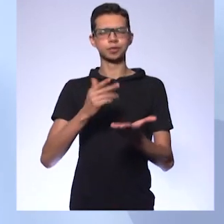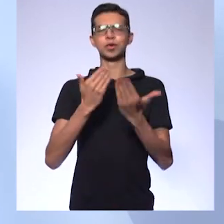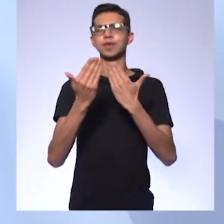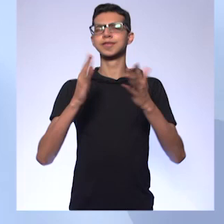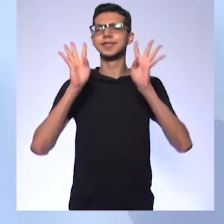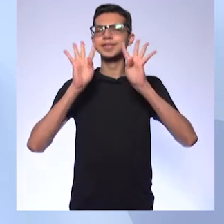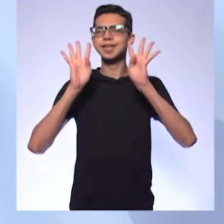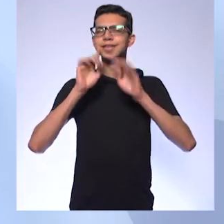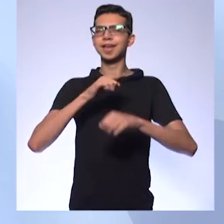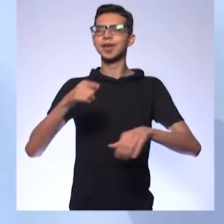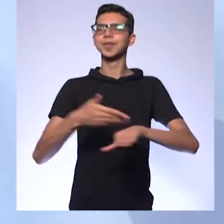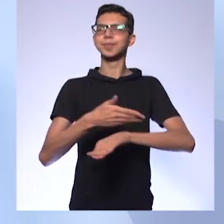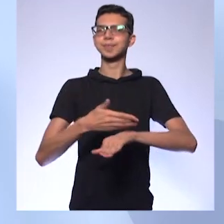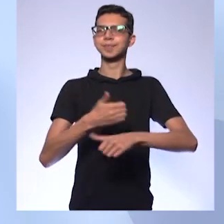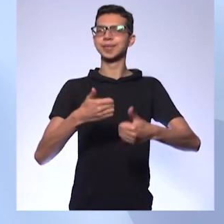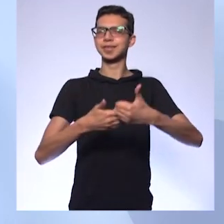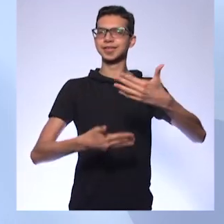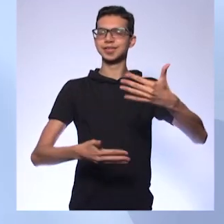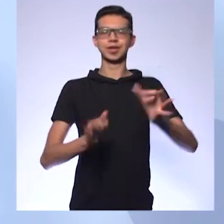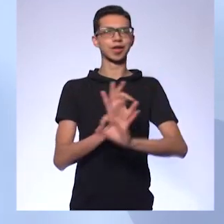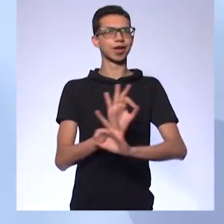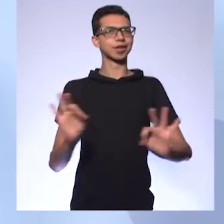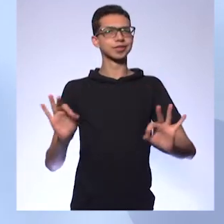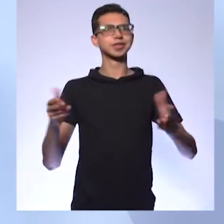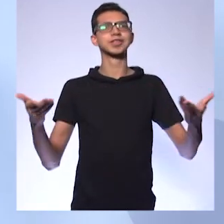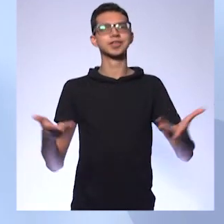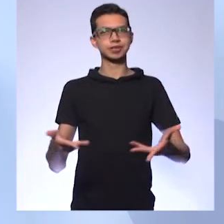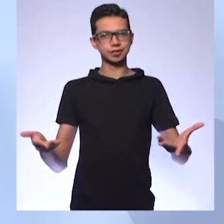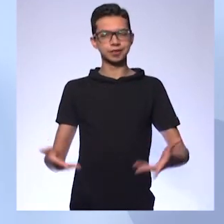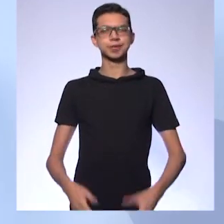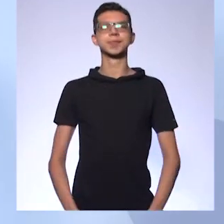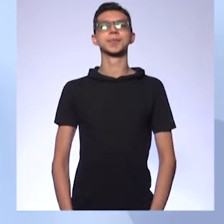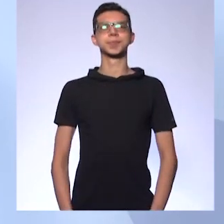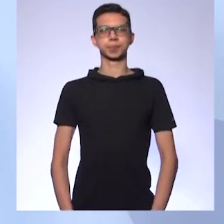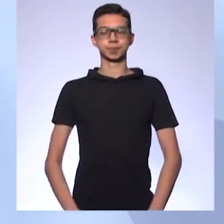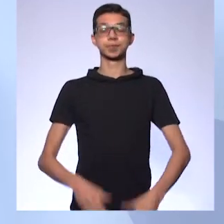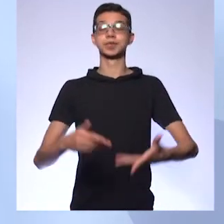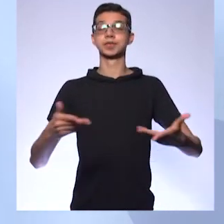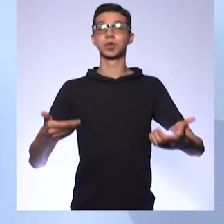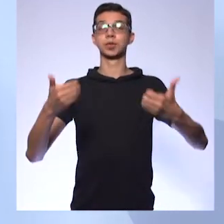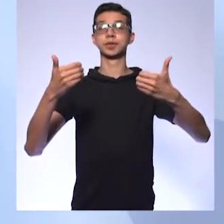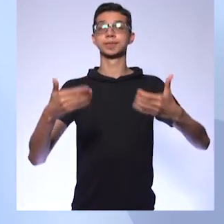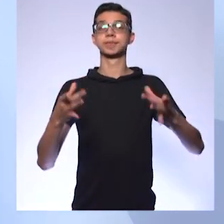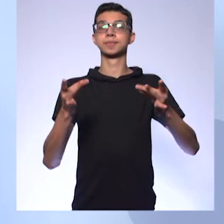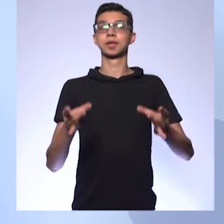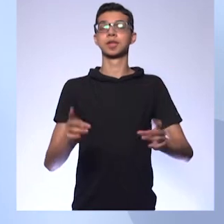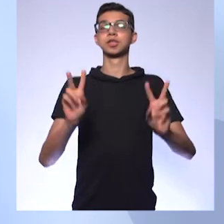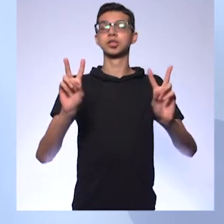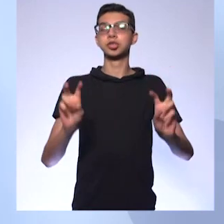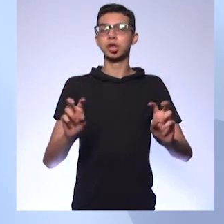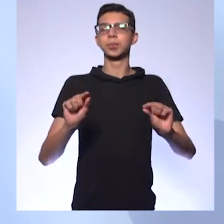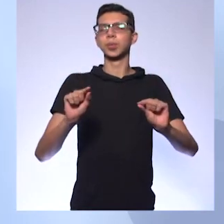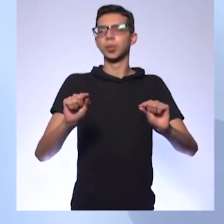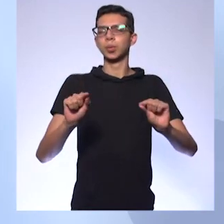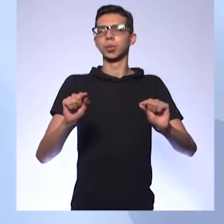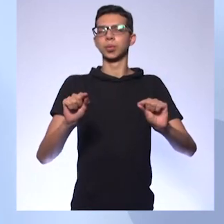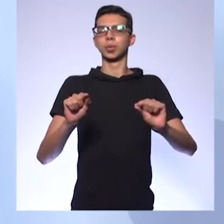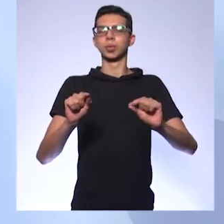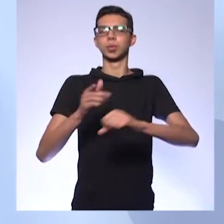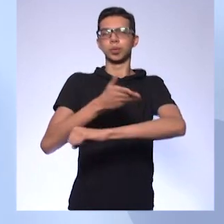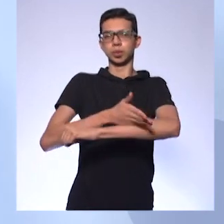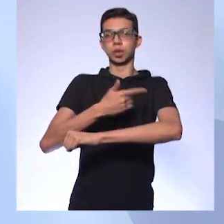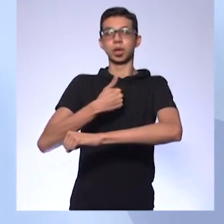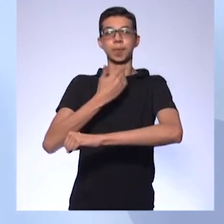estão participando bastante conosco hoje. Tá? Com relação a se aprofundar no que é a Idade Média, eu recomendo que vocês leiam tudo a